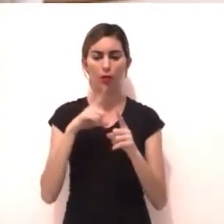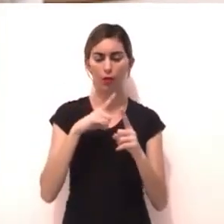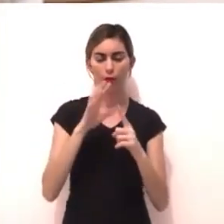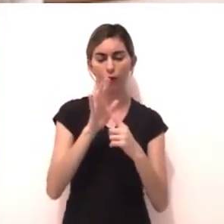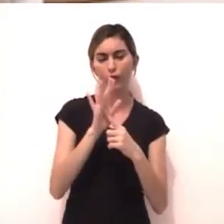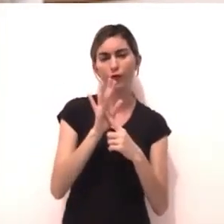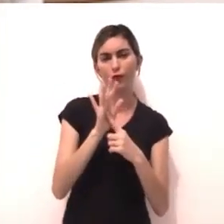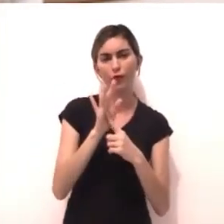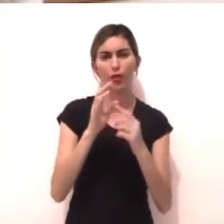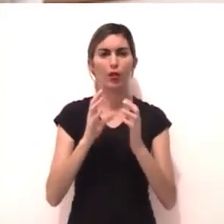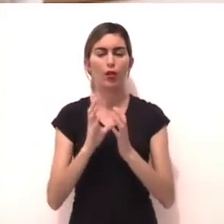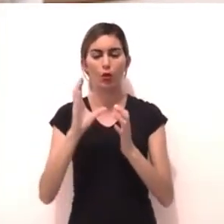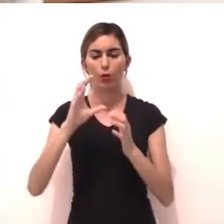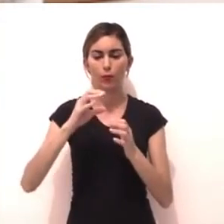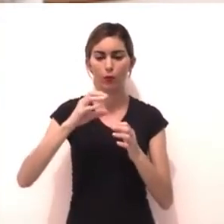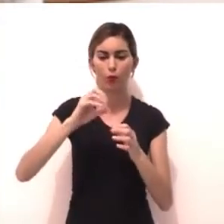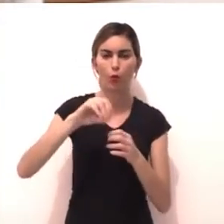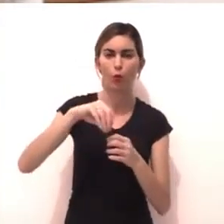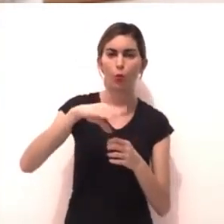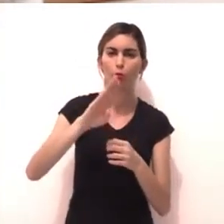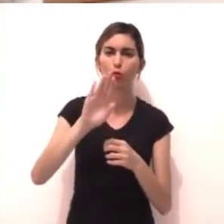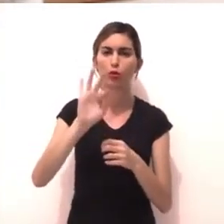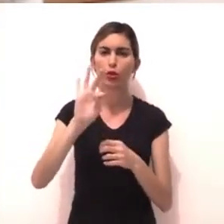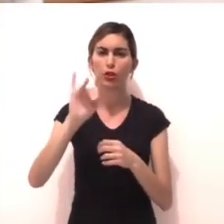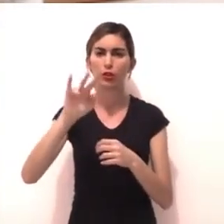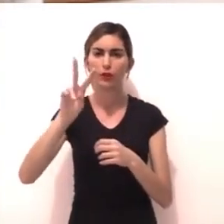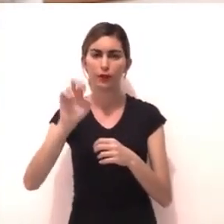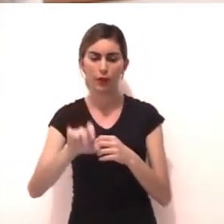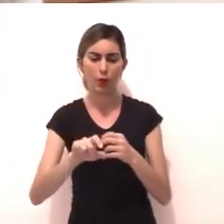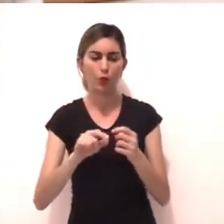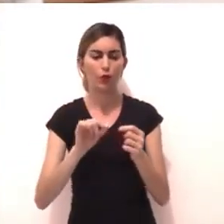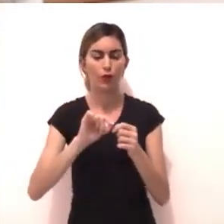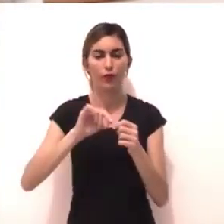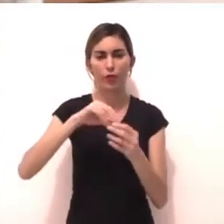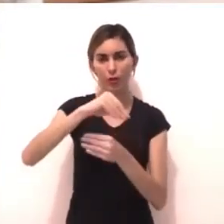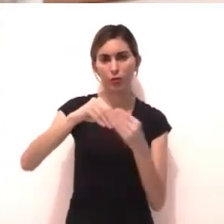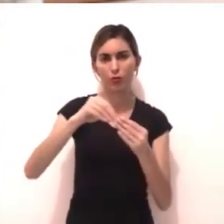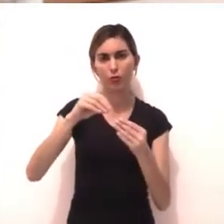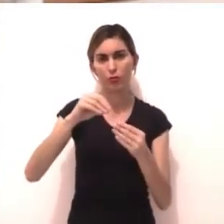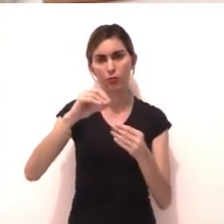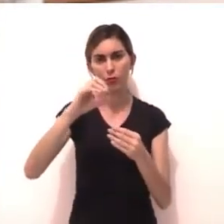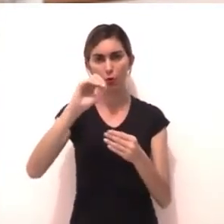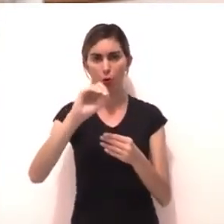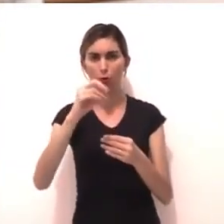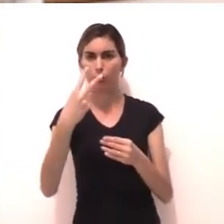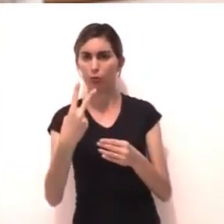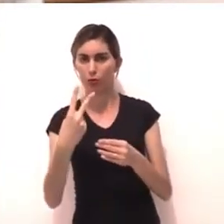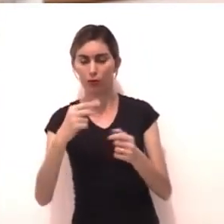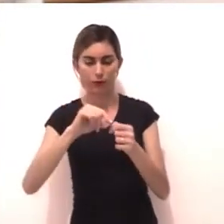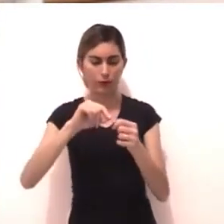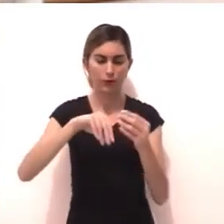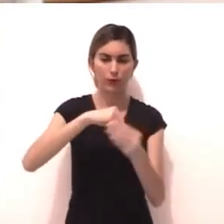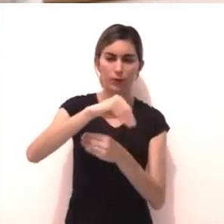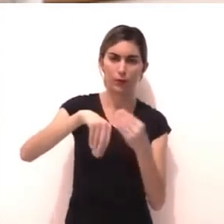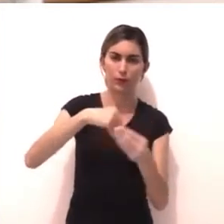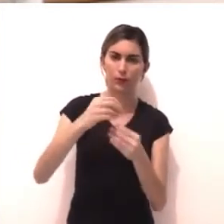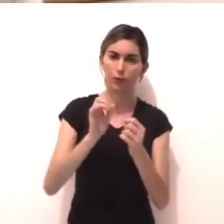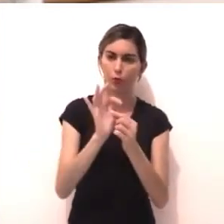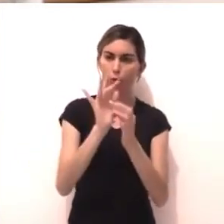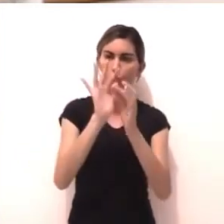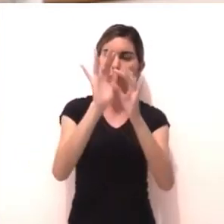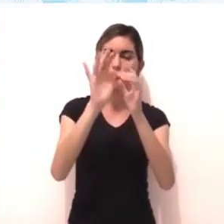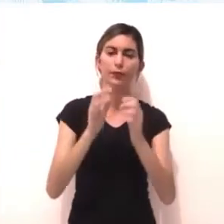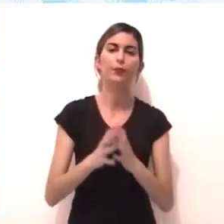vela o combustível que reage com o oxigênio, produzindo a chama da